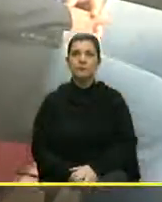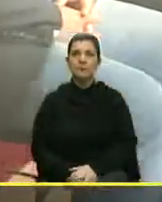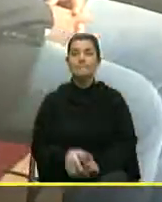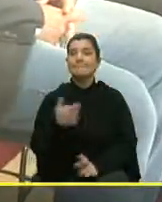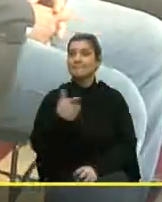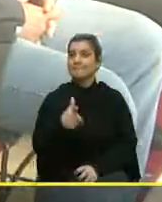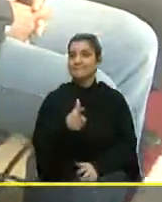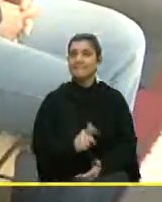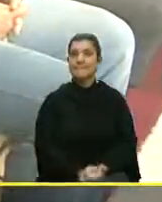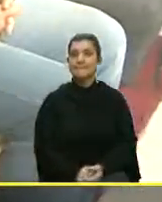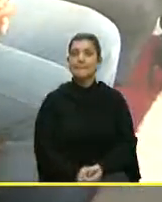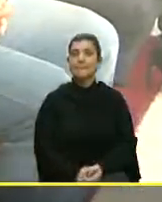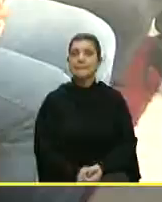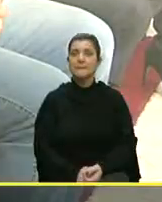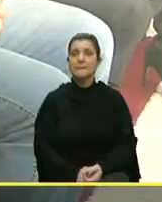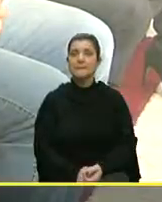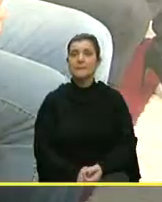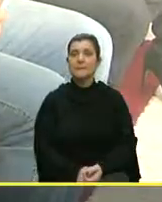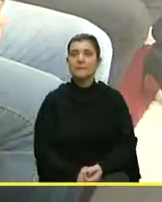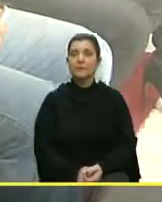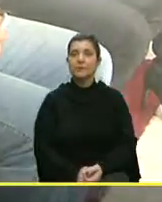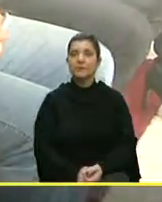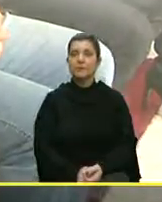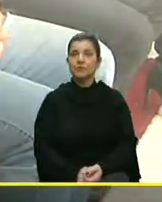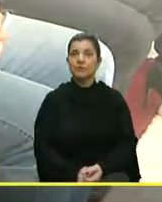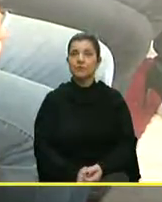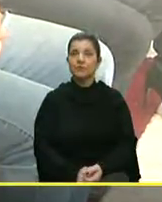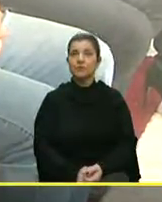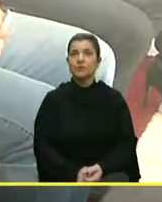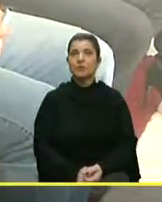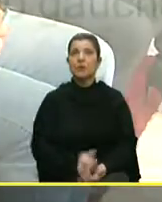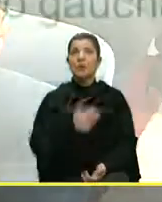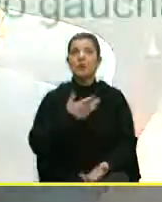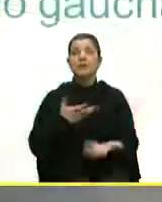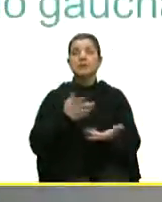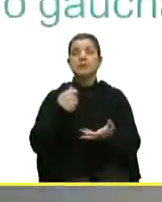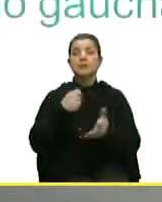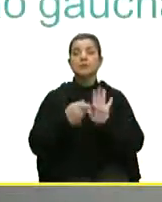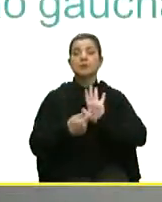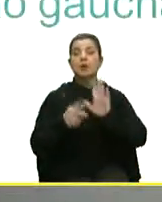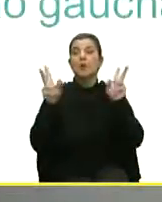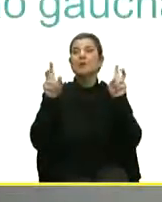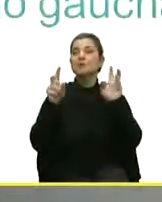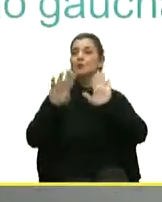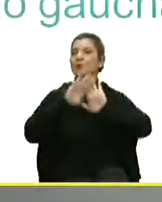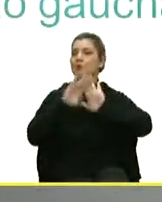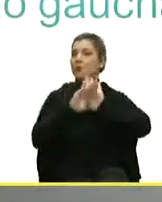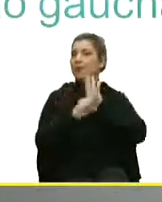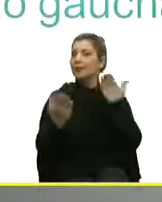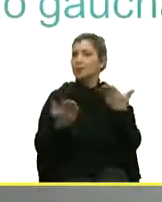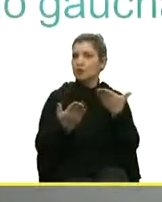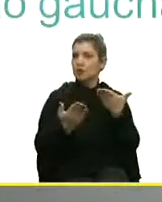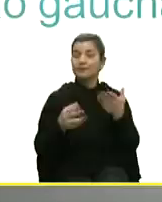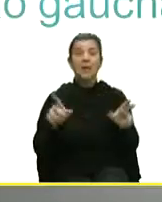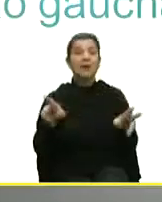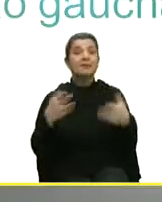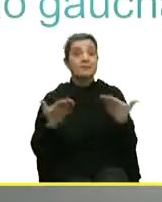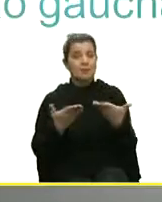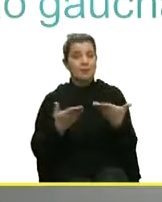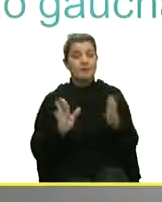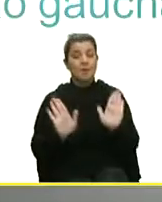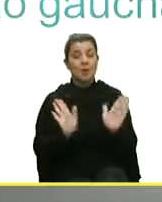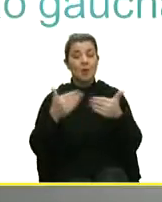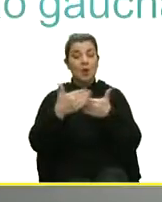é mais um para poder mostrar quais são os temas que estão sendo protocoladas hoje então um ato de hoje ele é um